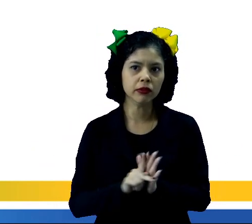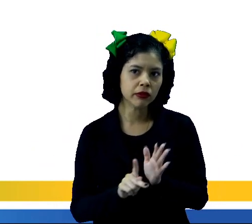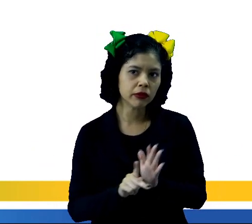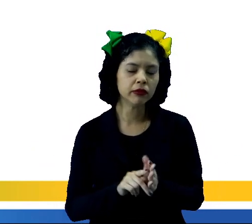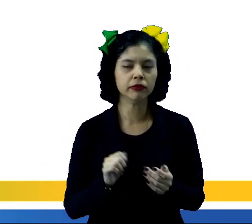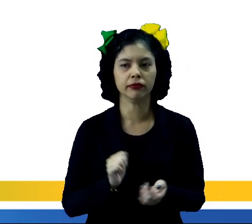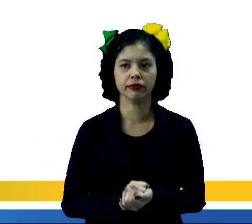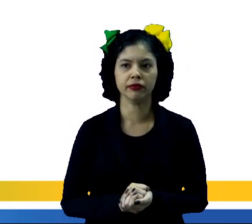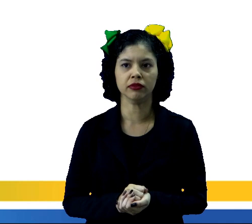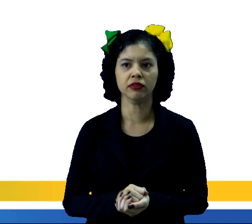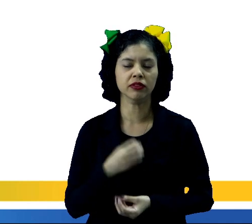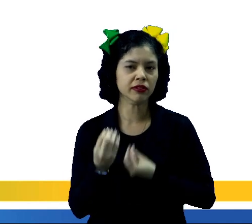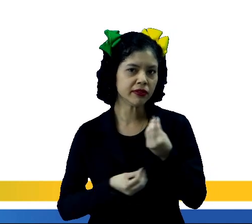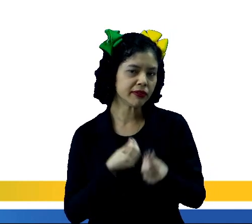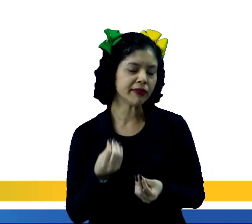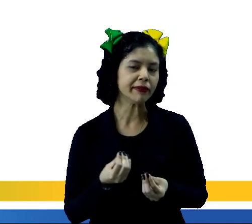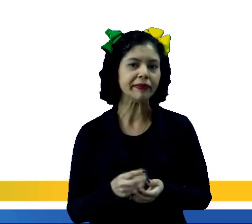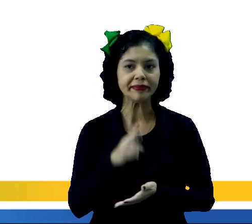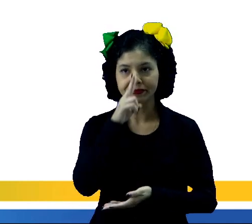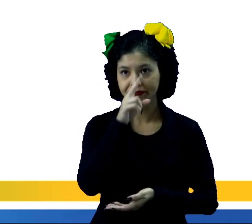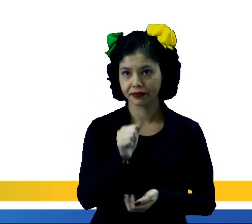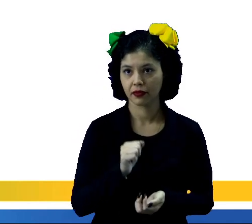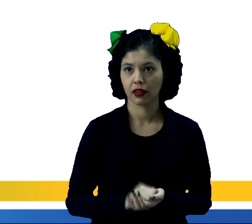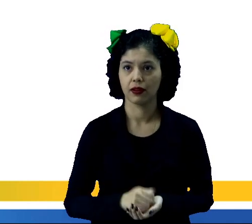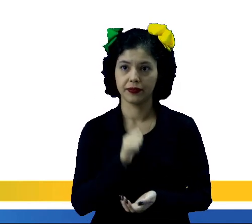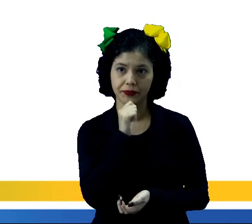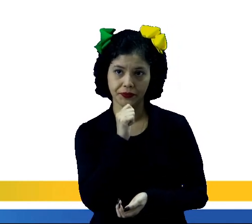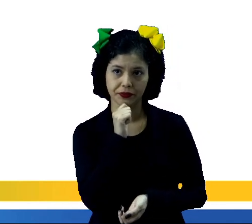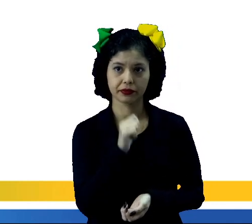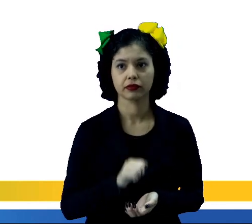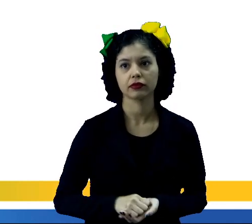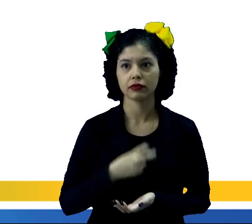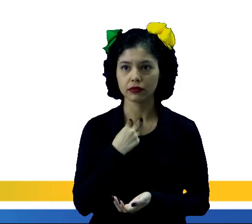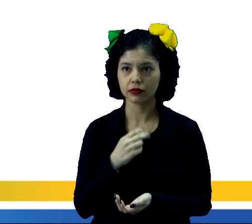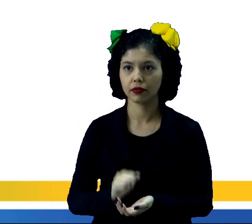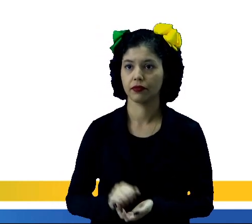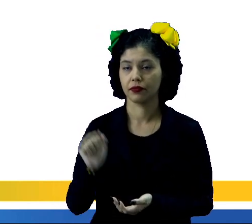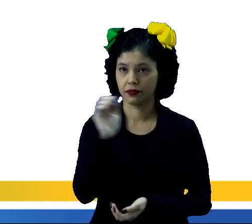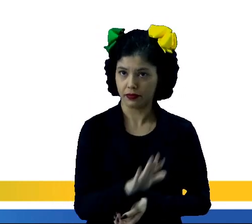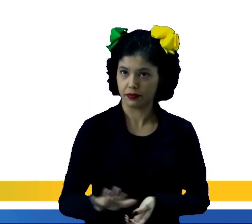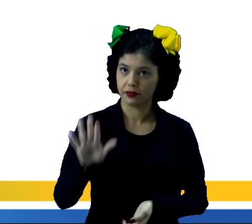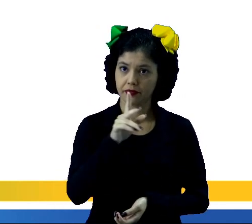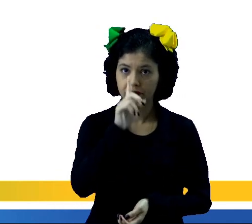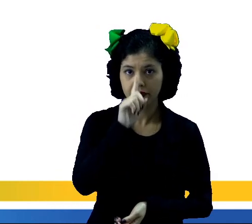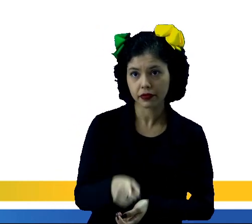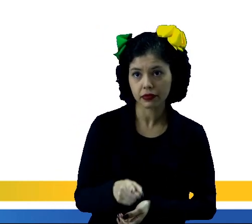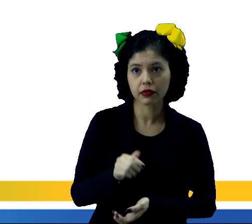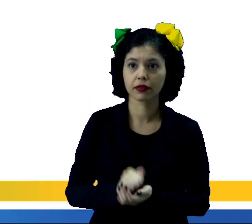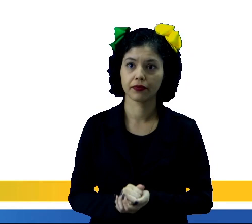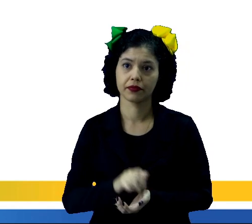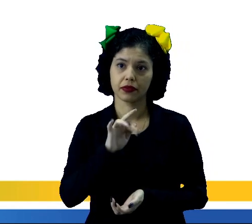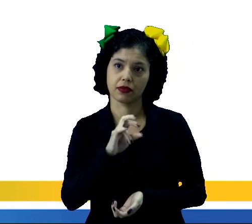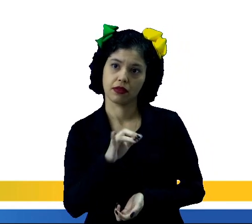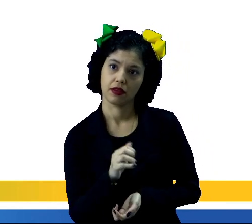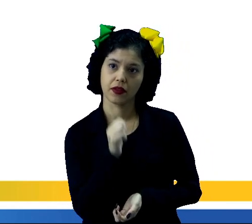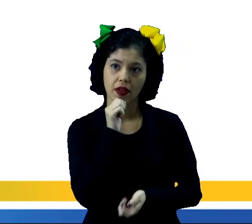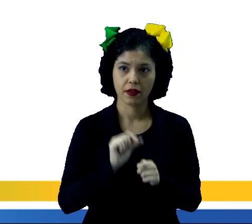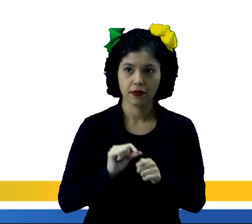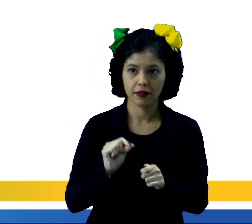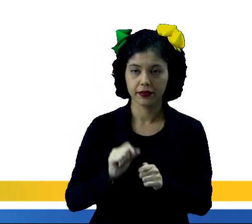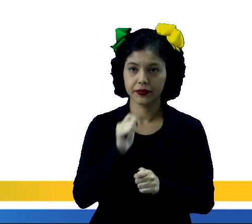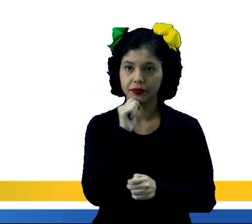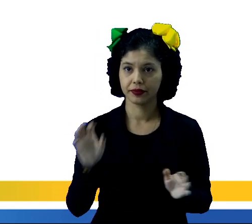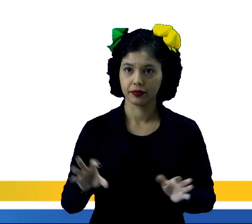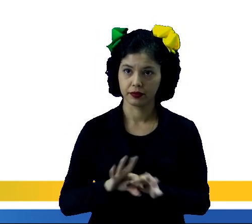definindo, como os lugares de poder a serem ocupados. É uma generalização de julgamentos subjetivos, feitos